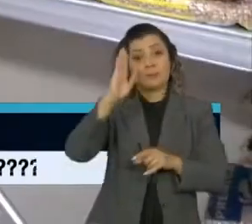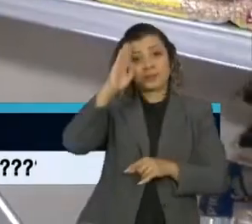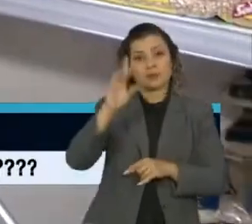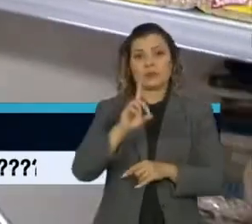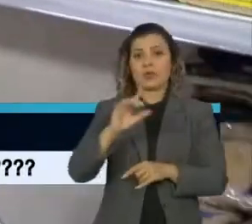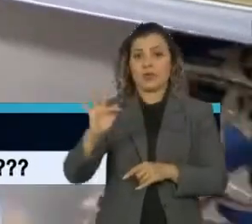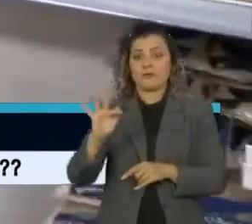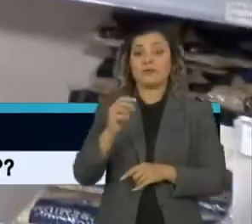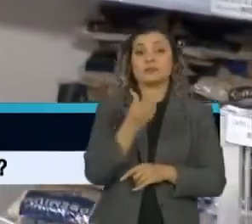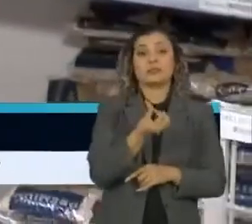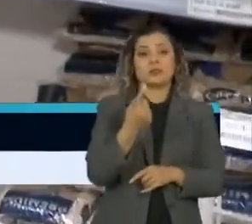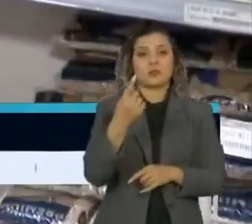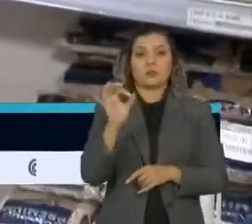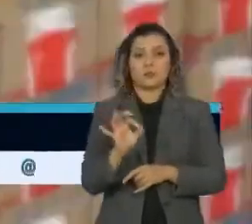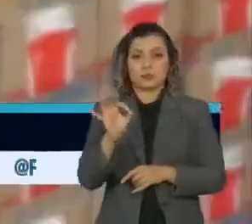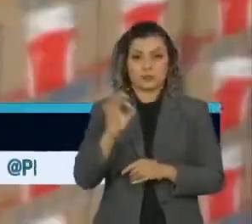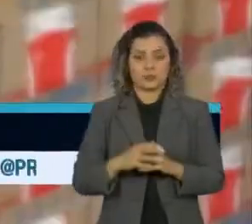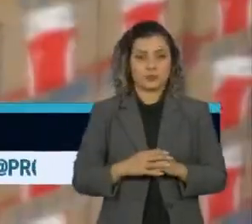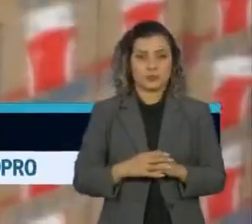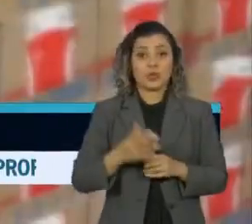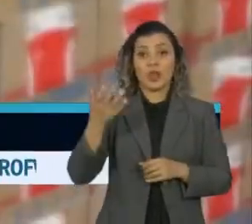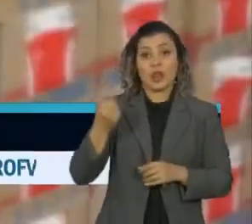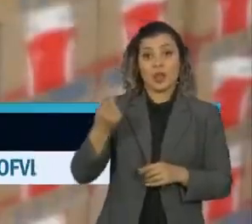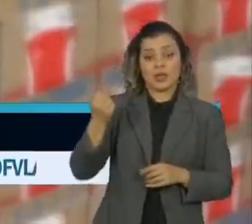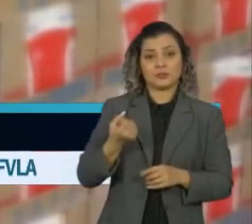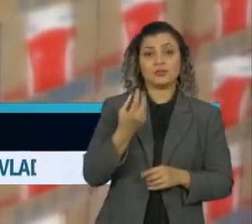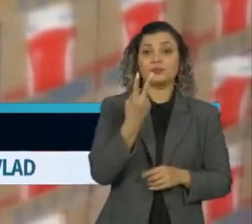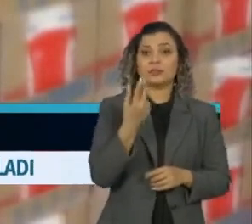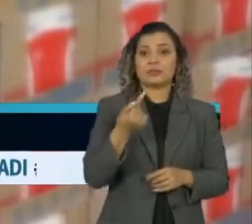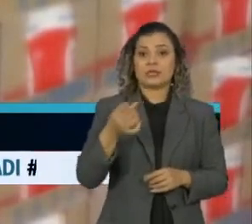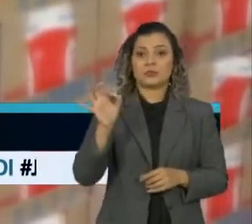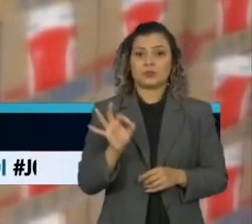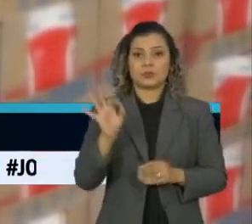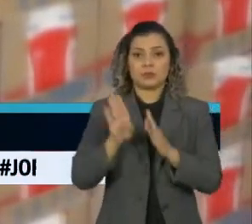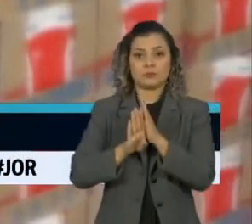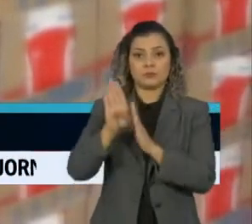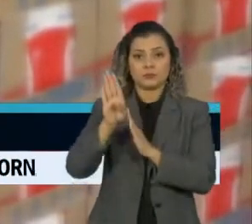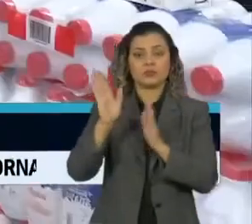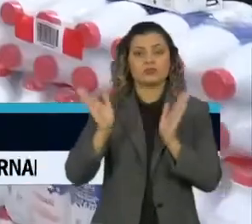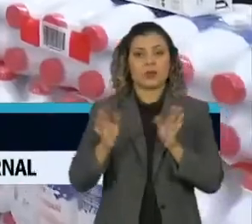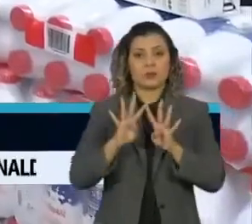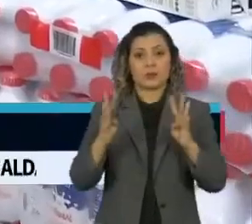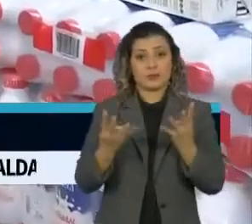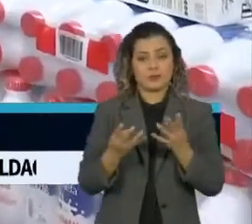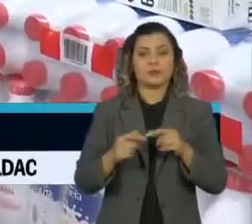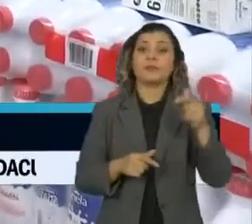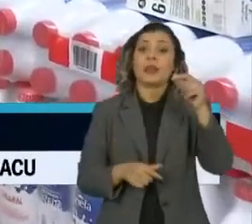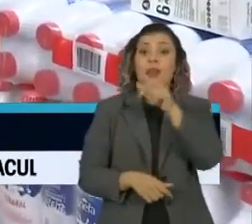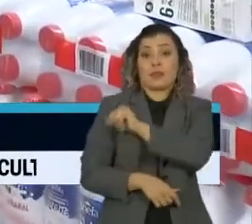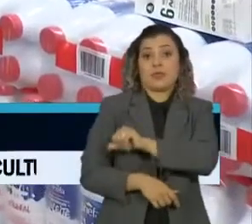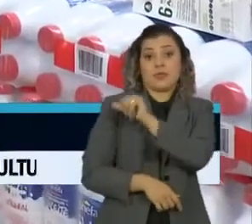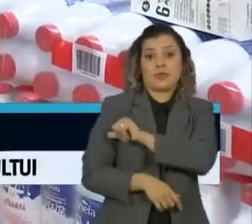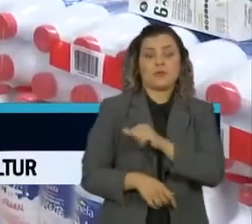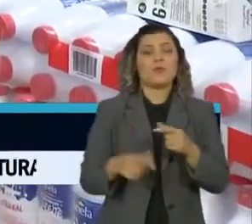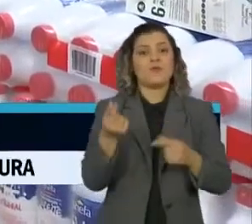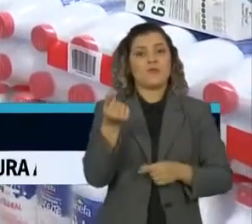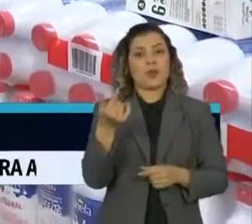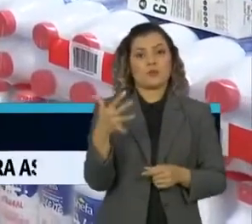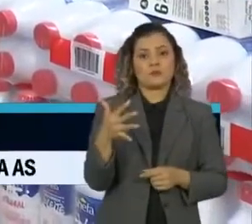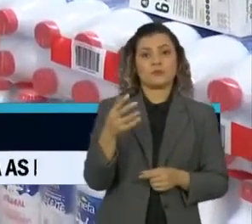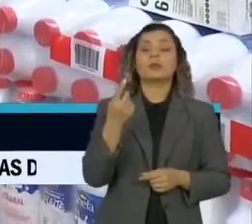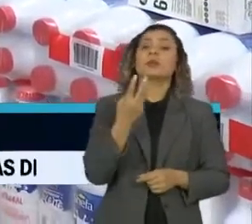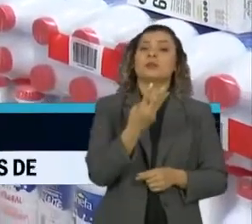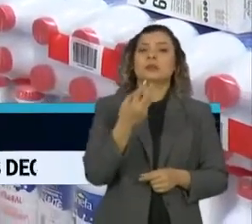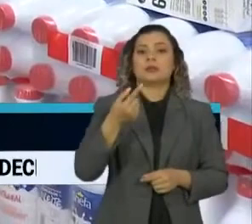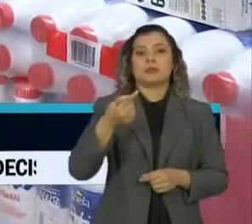Federal, 61%. O leite subiu em média 27% na quarentena. No Rio de Janeiro, o preço médio por